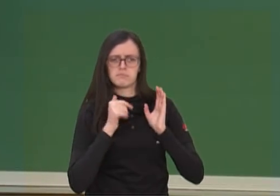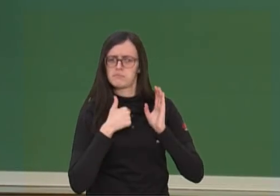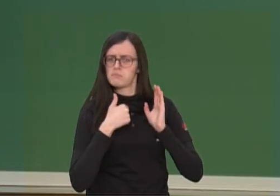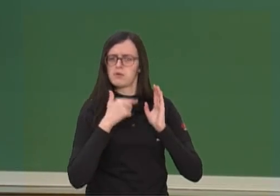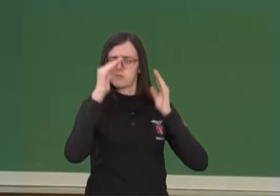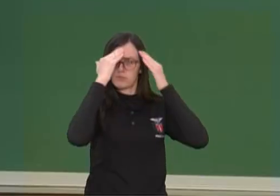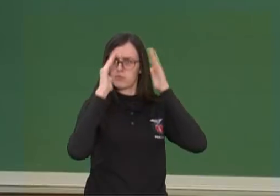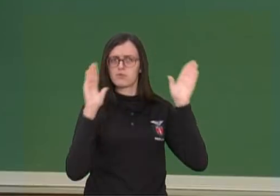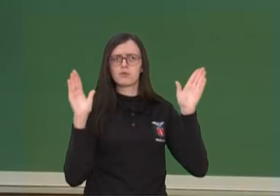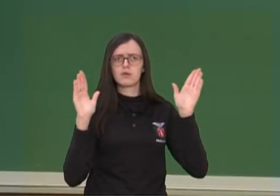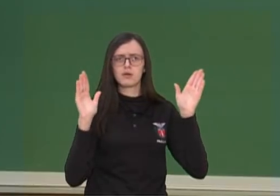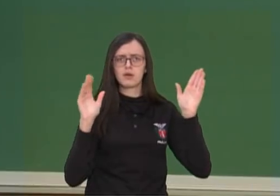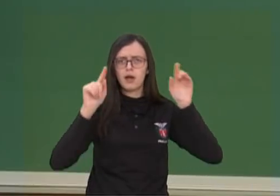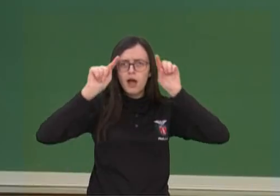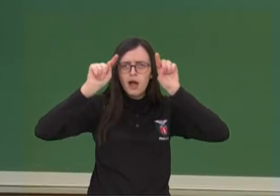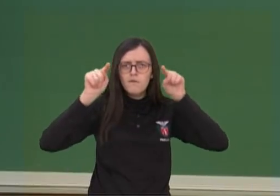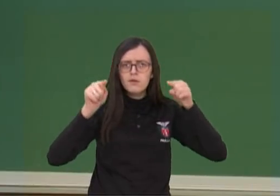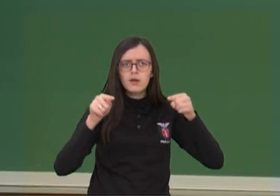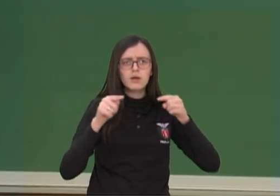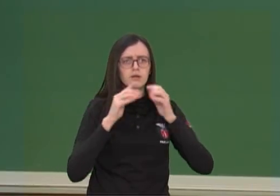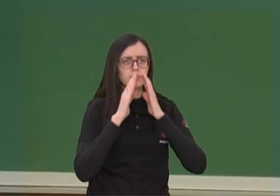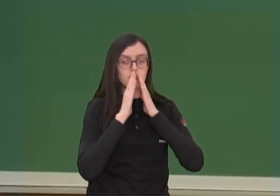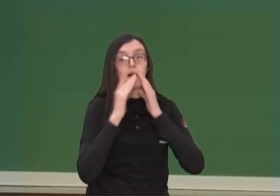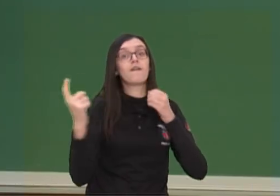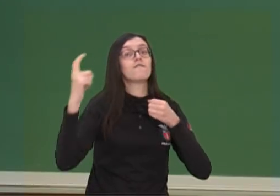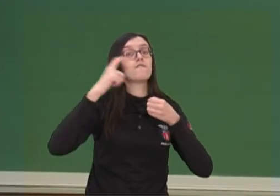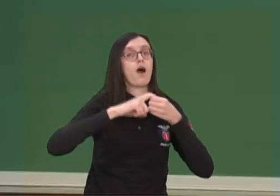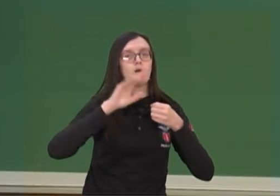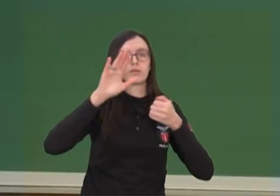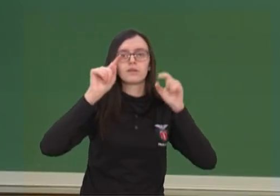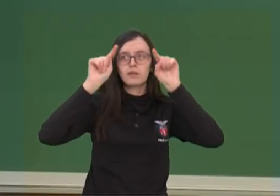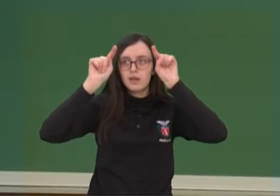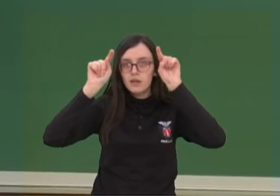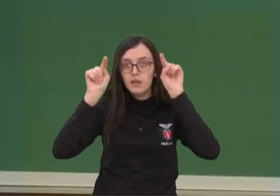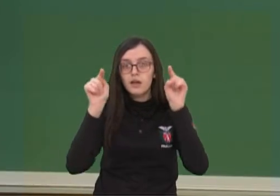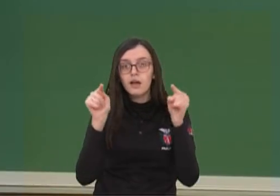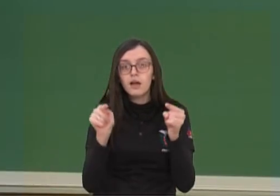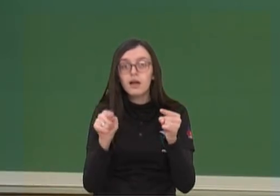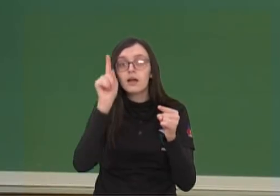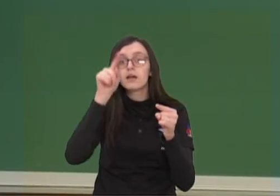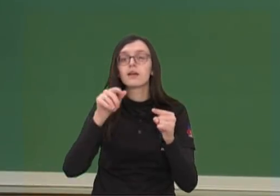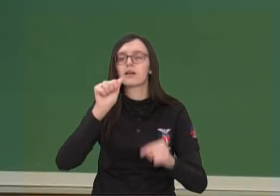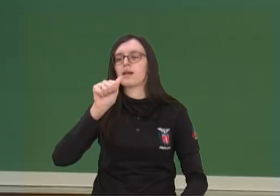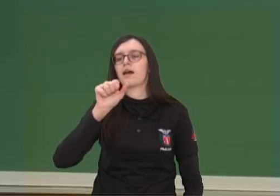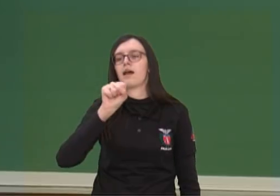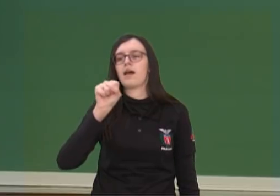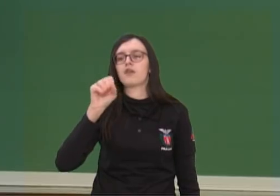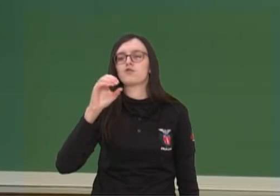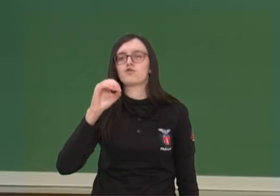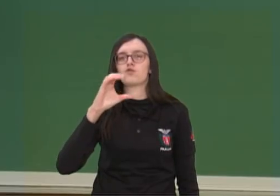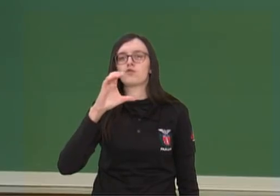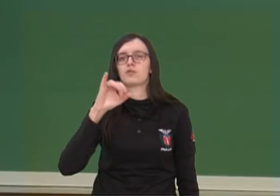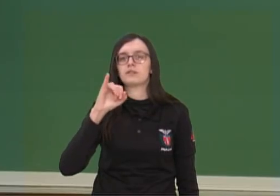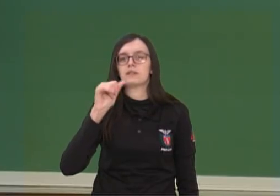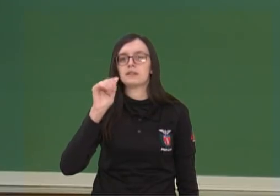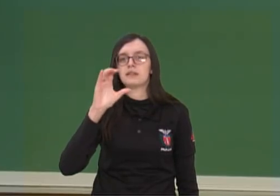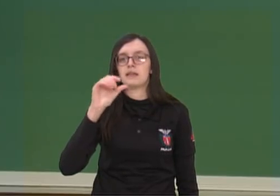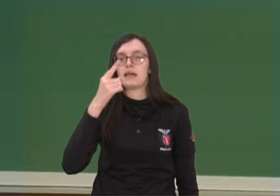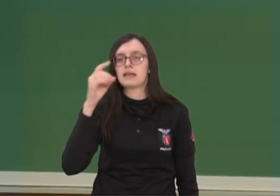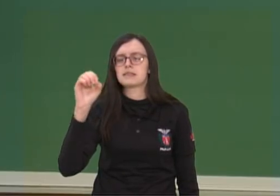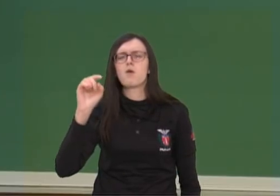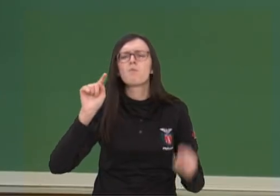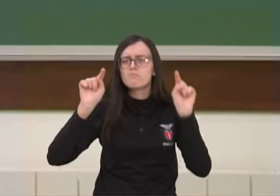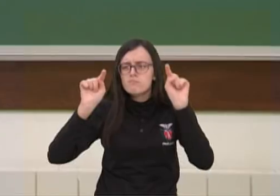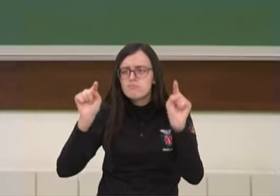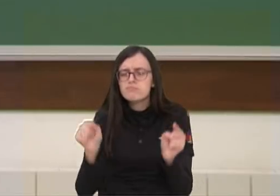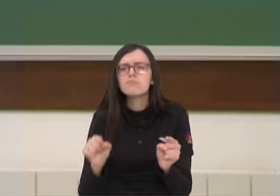estou entendendo. Ah, vamos retomar. Ó. Esse sinal é um sinal de associação. Então, ele diz que